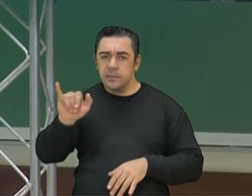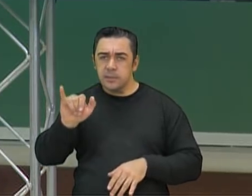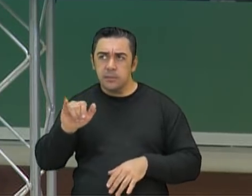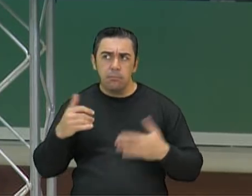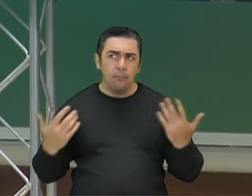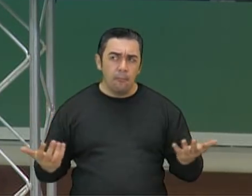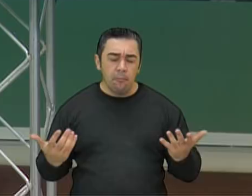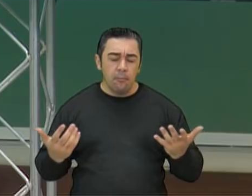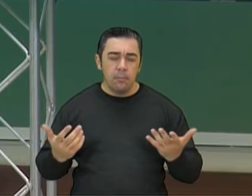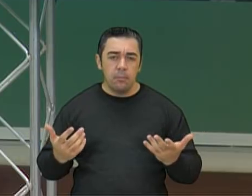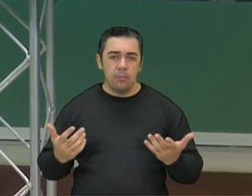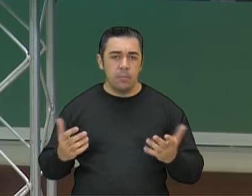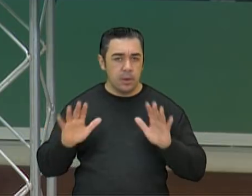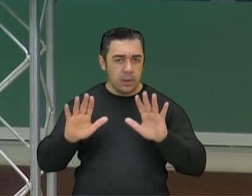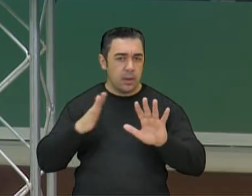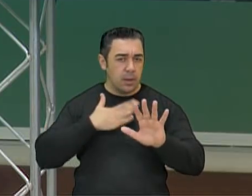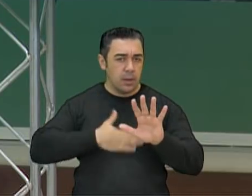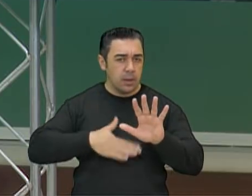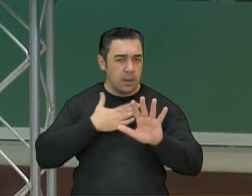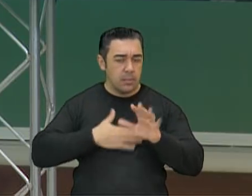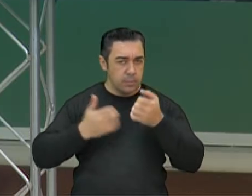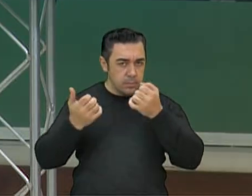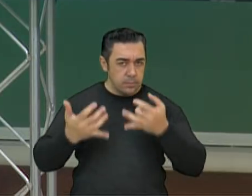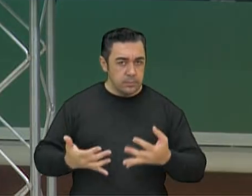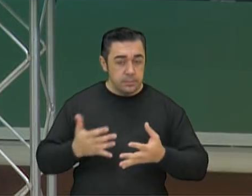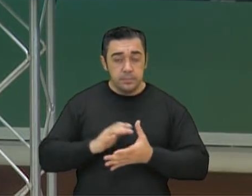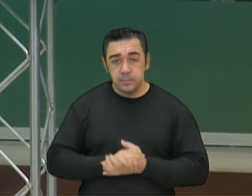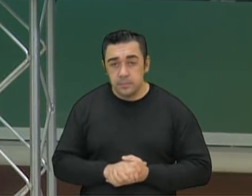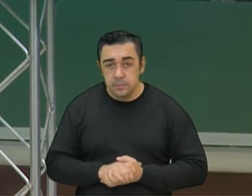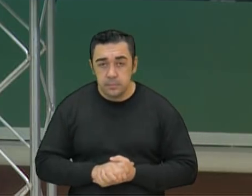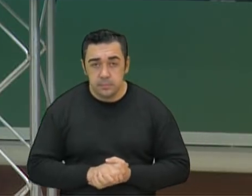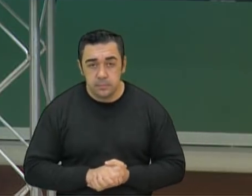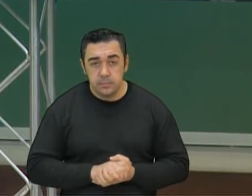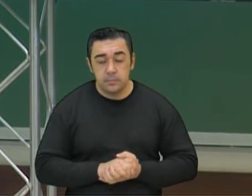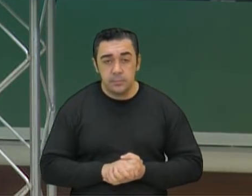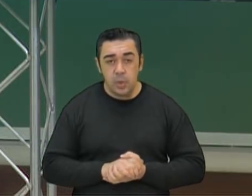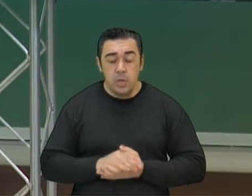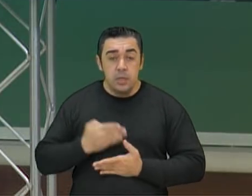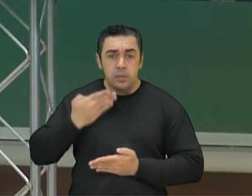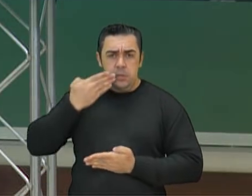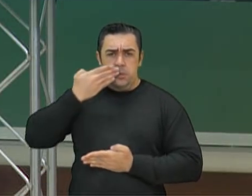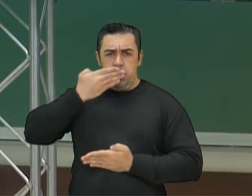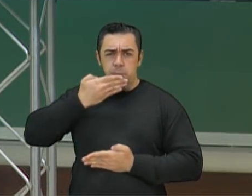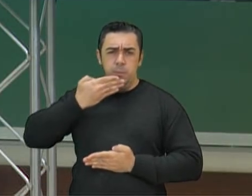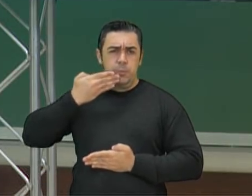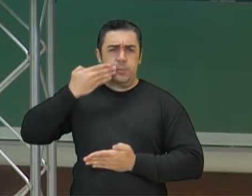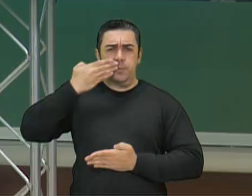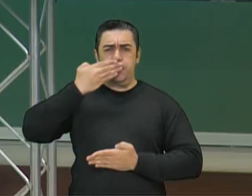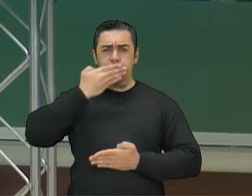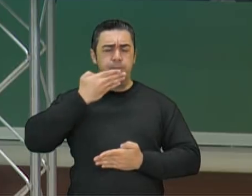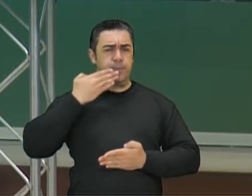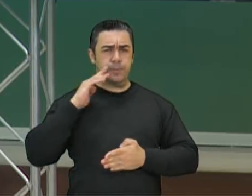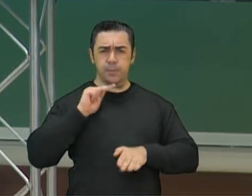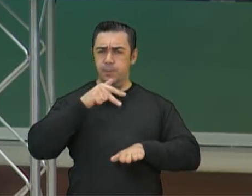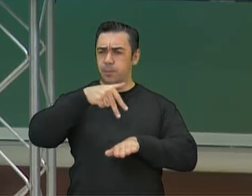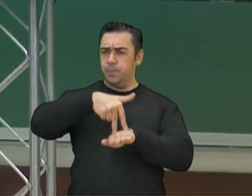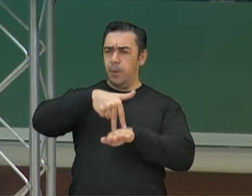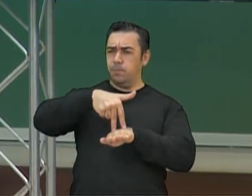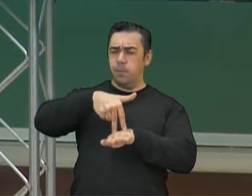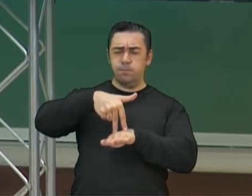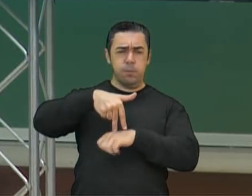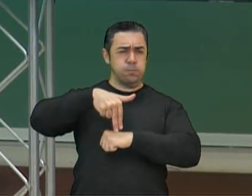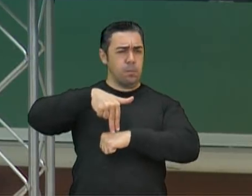a sigla nazi. Calma, criança, vamos lá. O discurso nacionalista extremado,